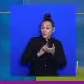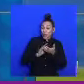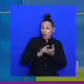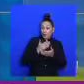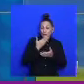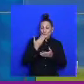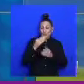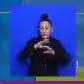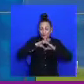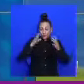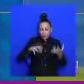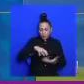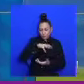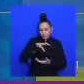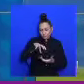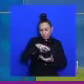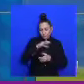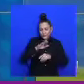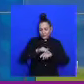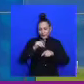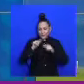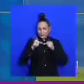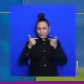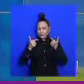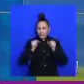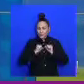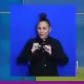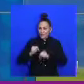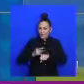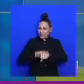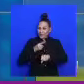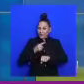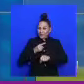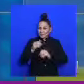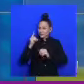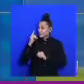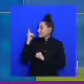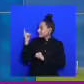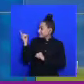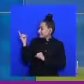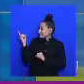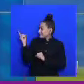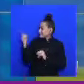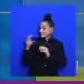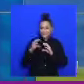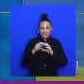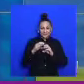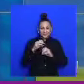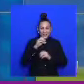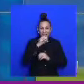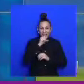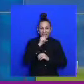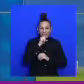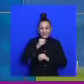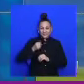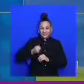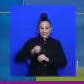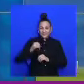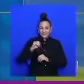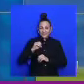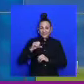Loto Fácil. O globo girando, você chamando, a sorte chegando. Pode ser agora. Bola laranja,